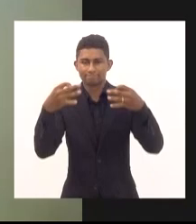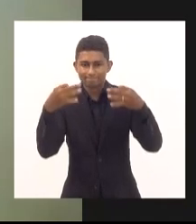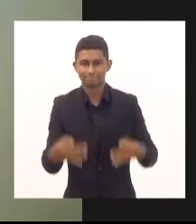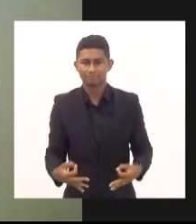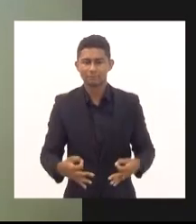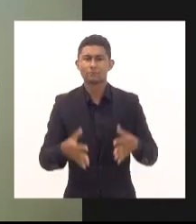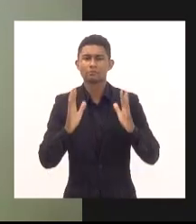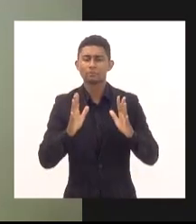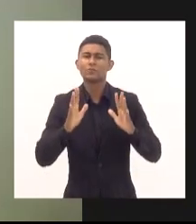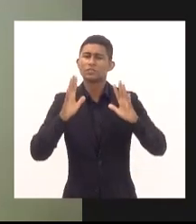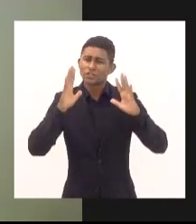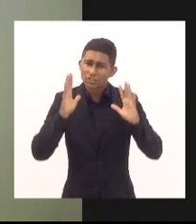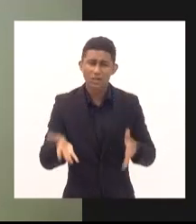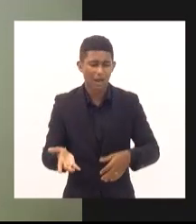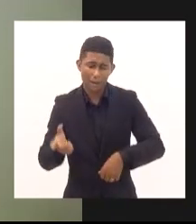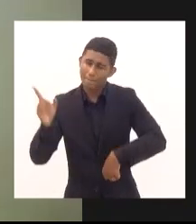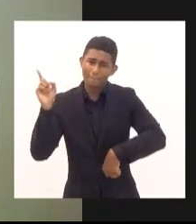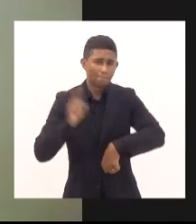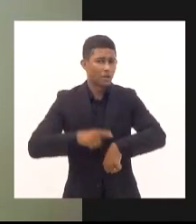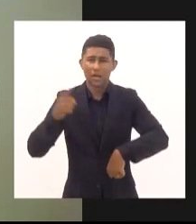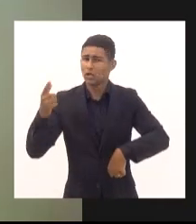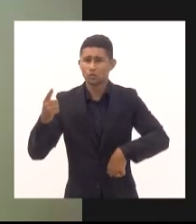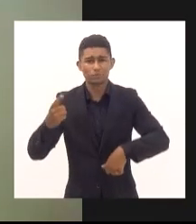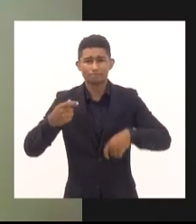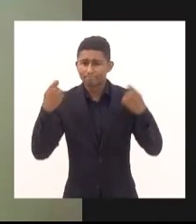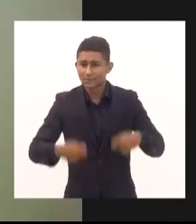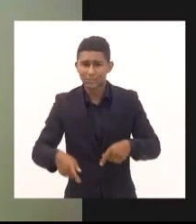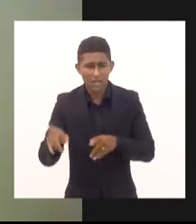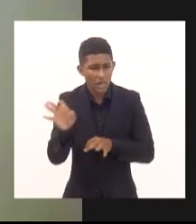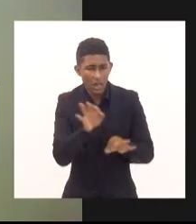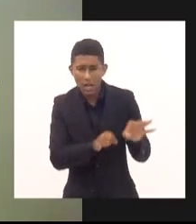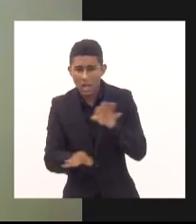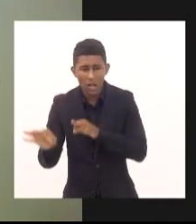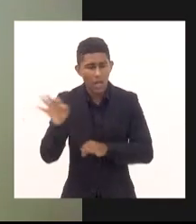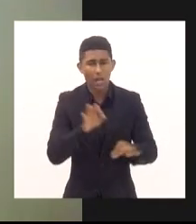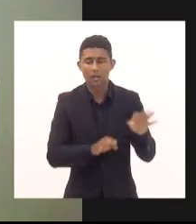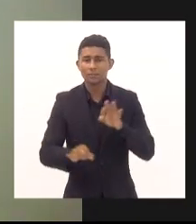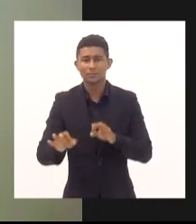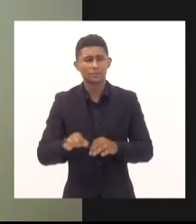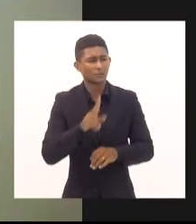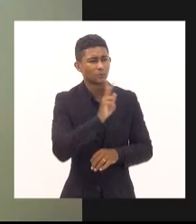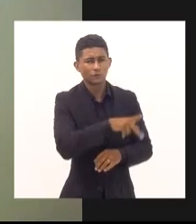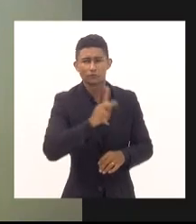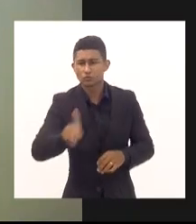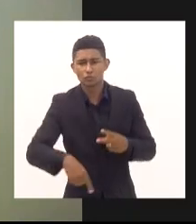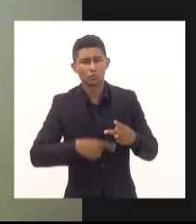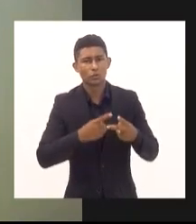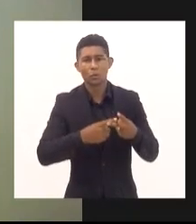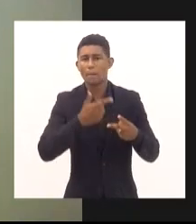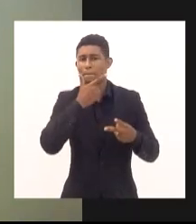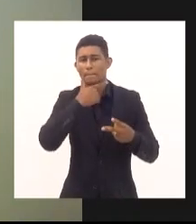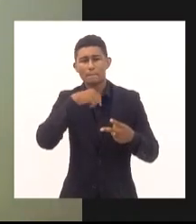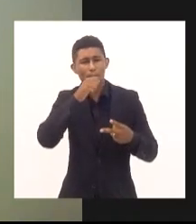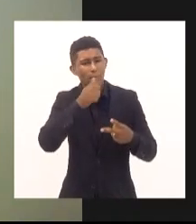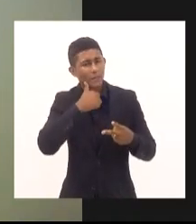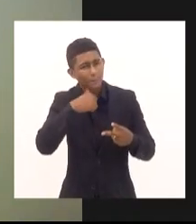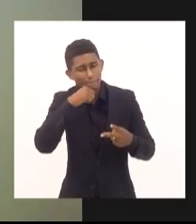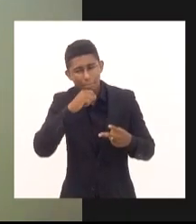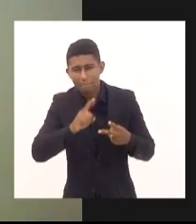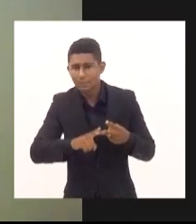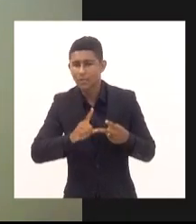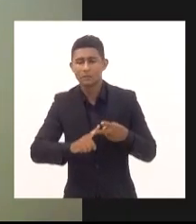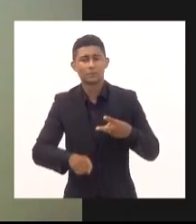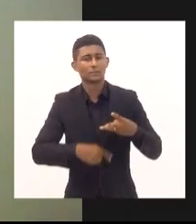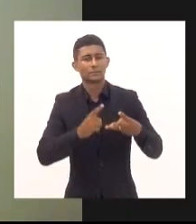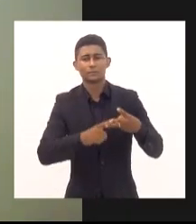faz hora, temos que nos organizar, professores, pais, responsáveis pelo ensino no